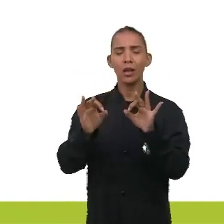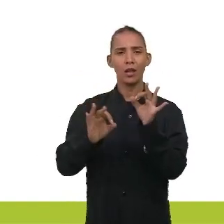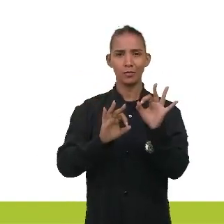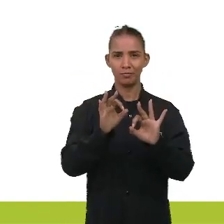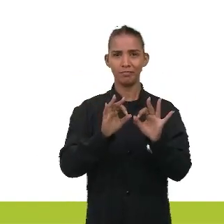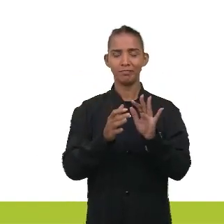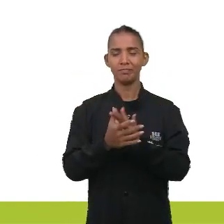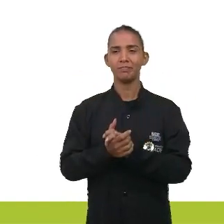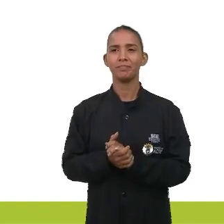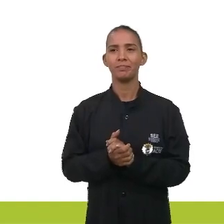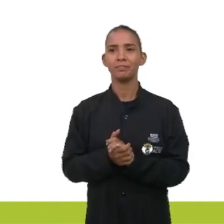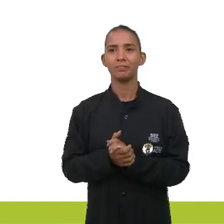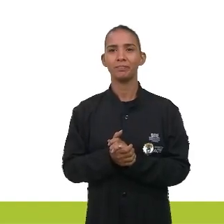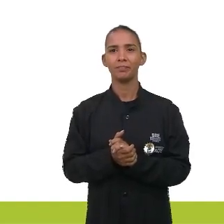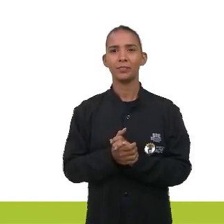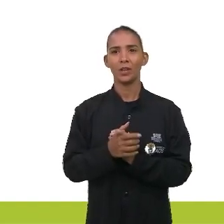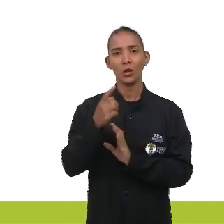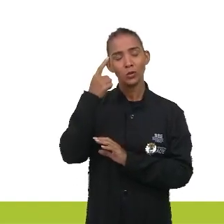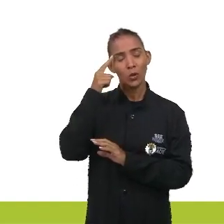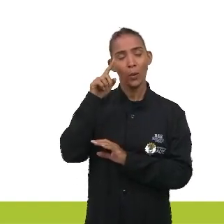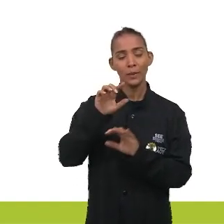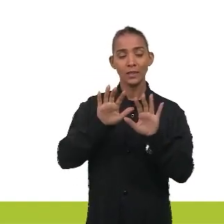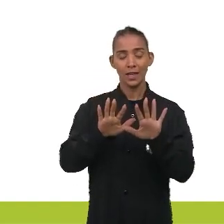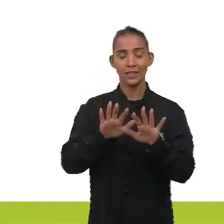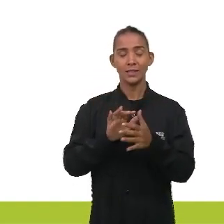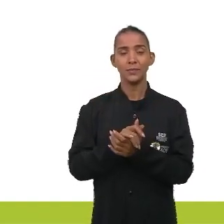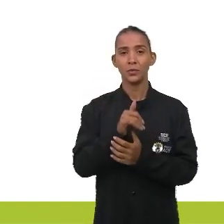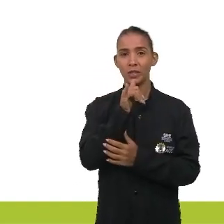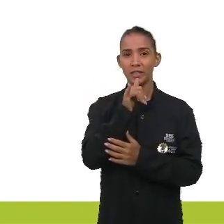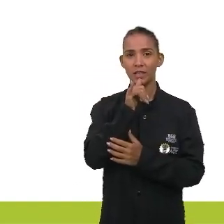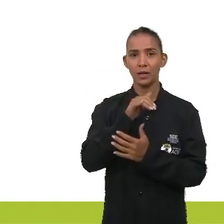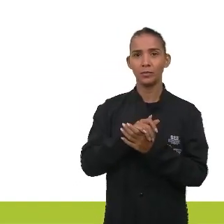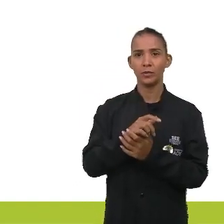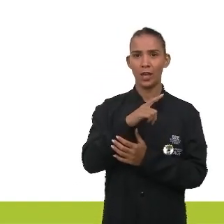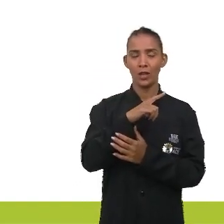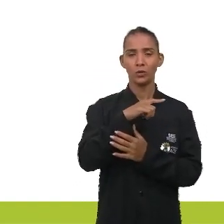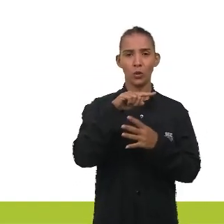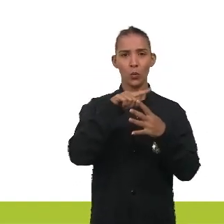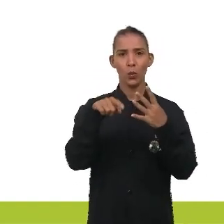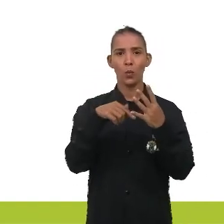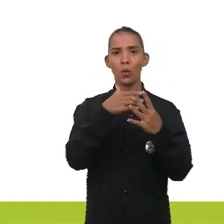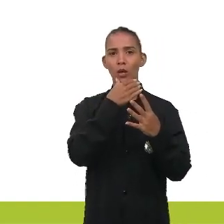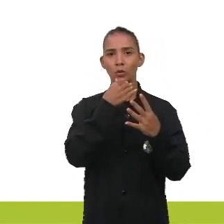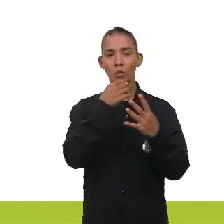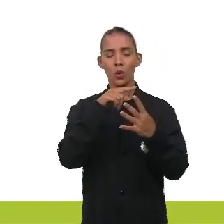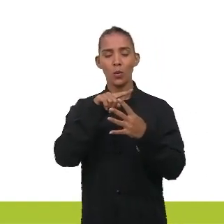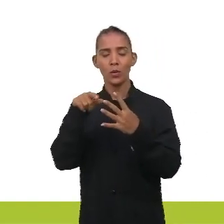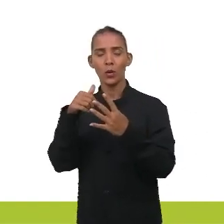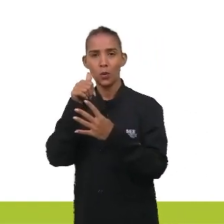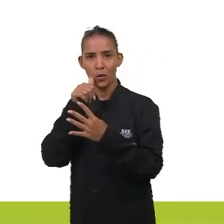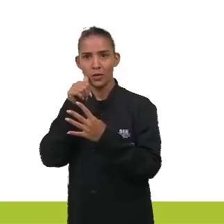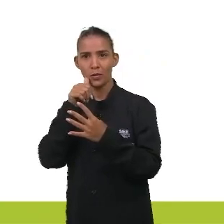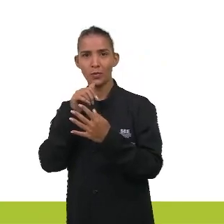mesa? Então, eu vou pensar da seguinte maneira. Há 4 homens e 4 mulheres.